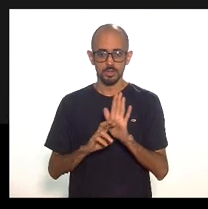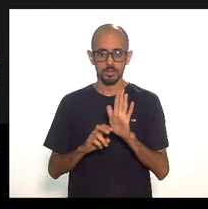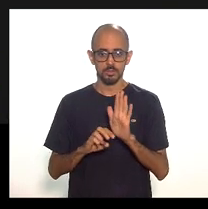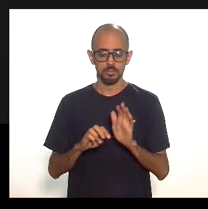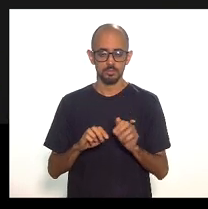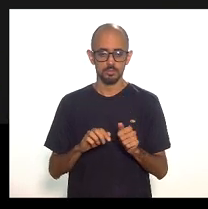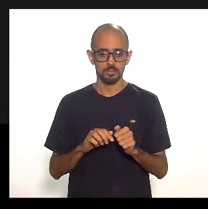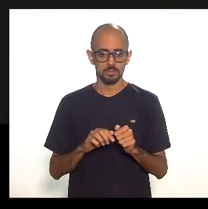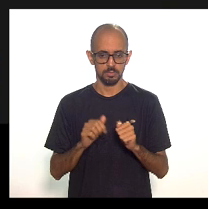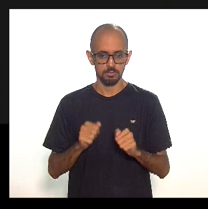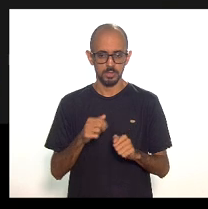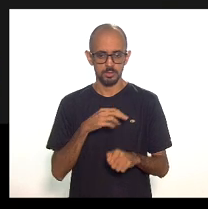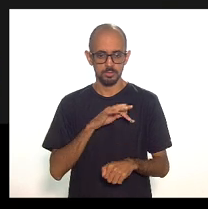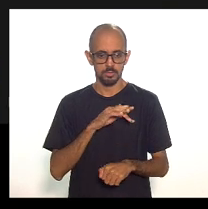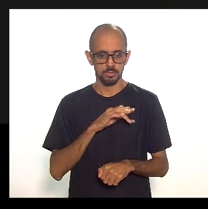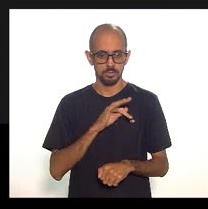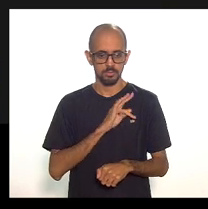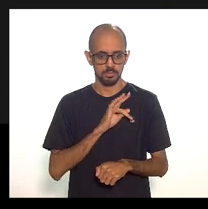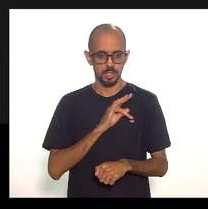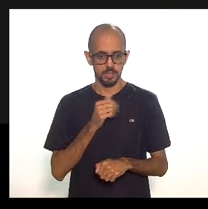falar, deputada Marta, por favor.